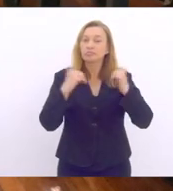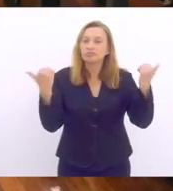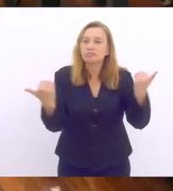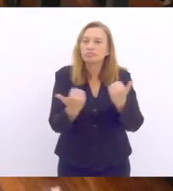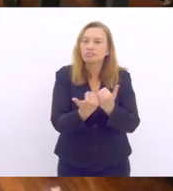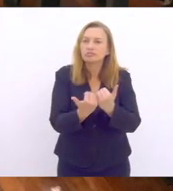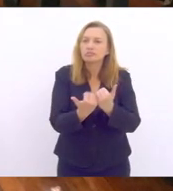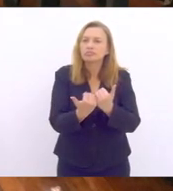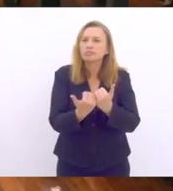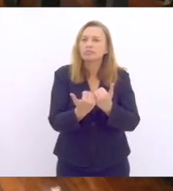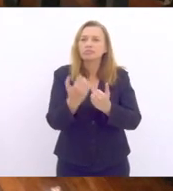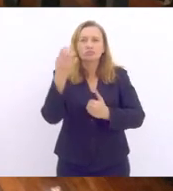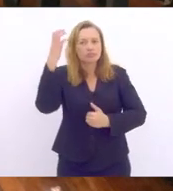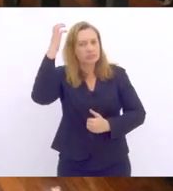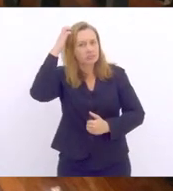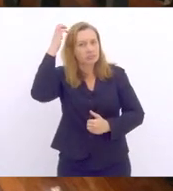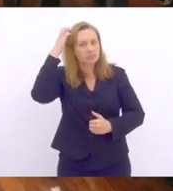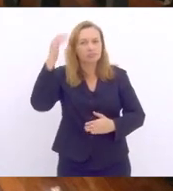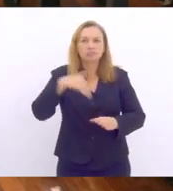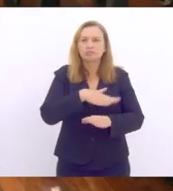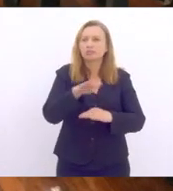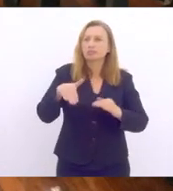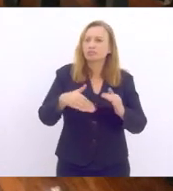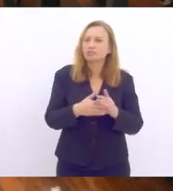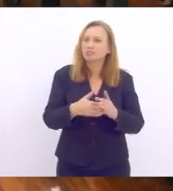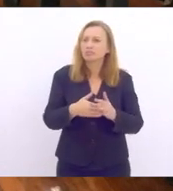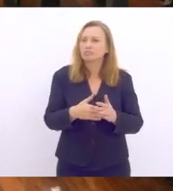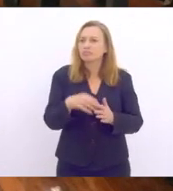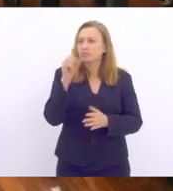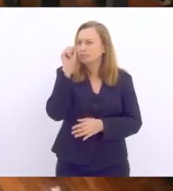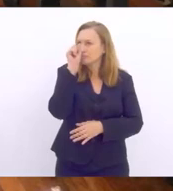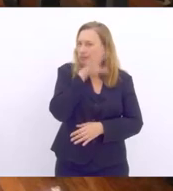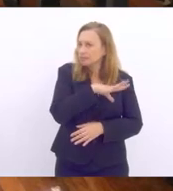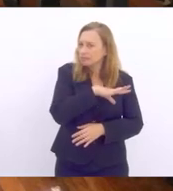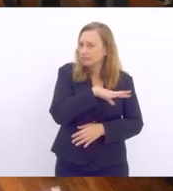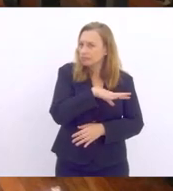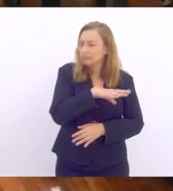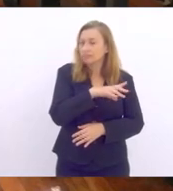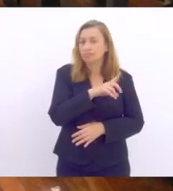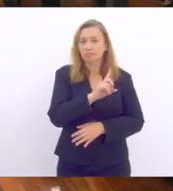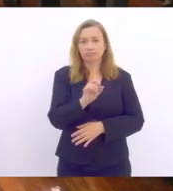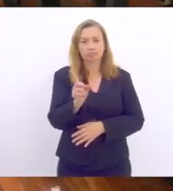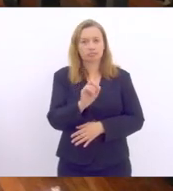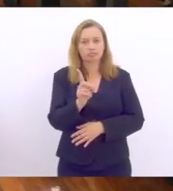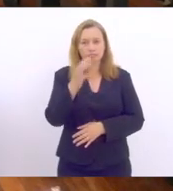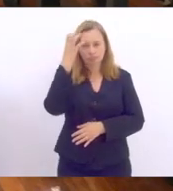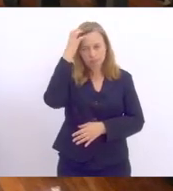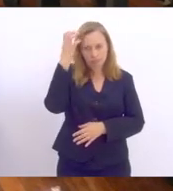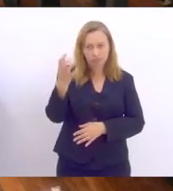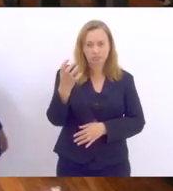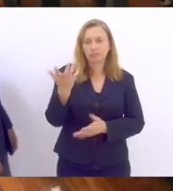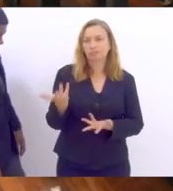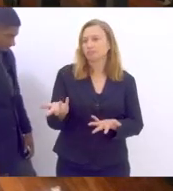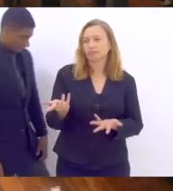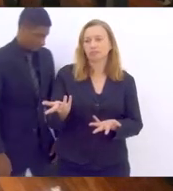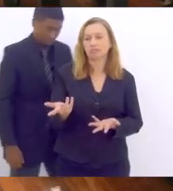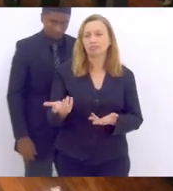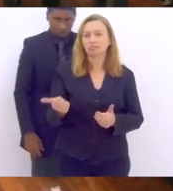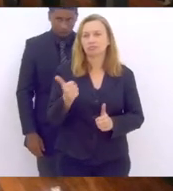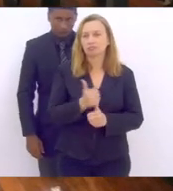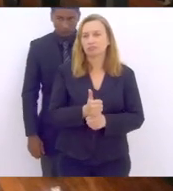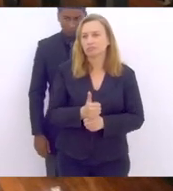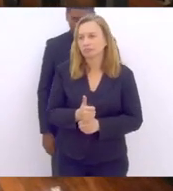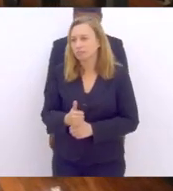colocar punição em cima de toda uma torcida, isso é absurdo. Não dá para acusar a CNPJ. Tem